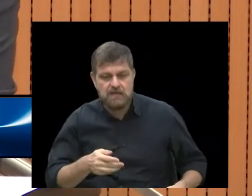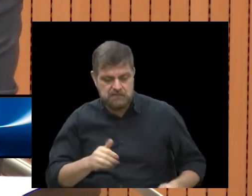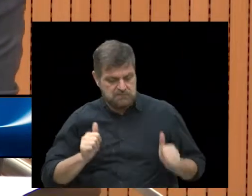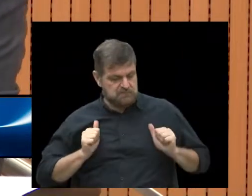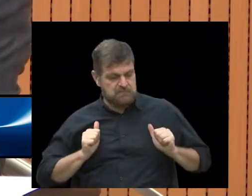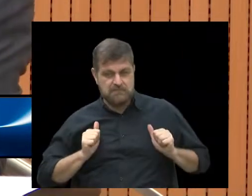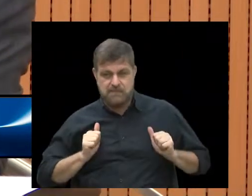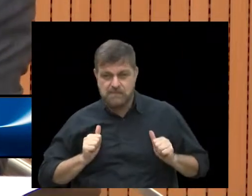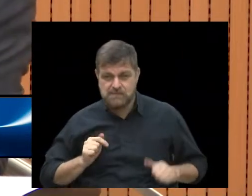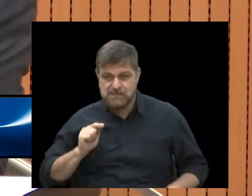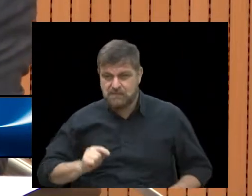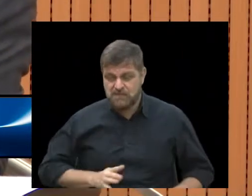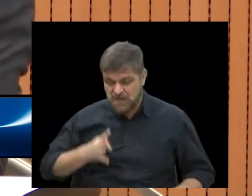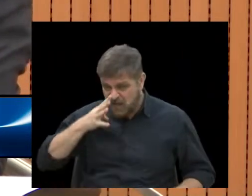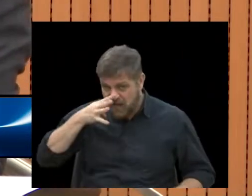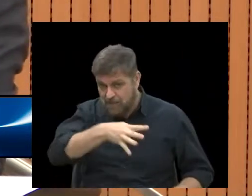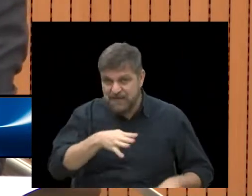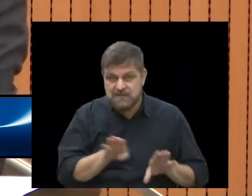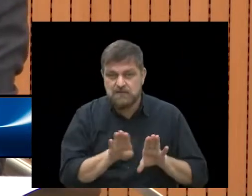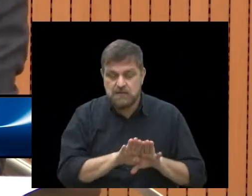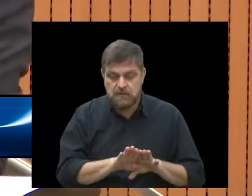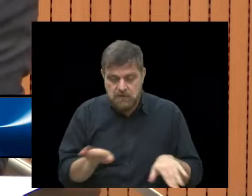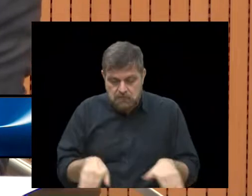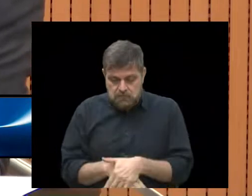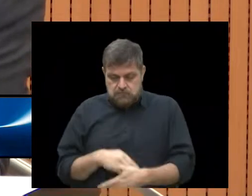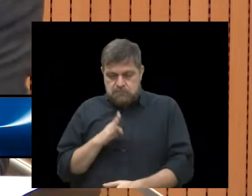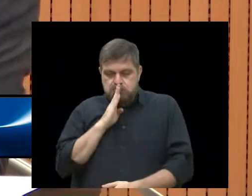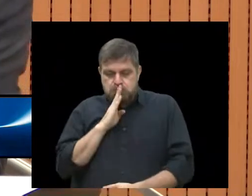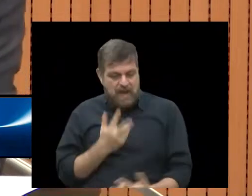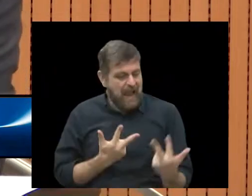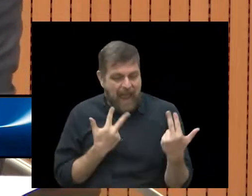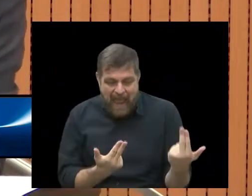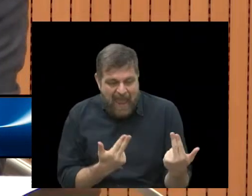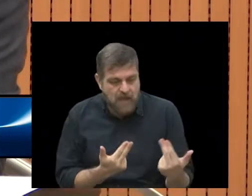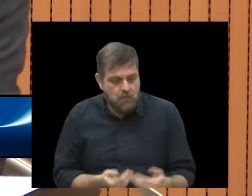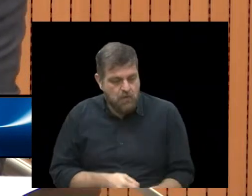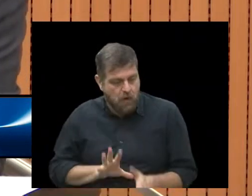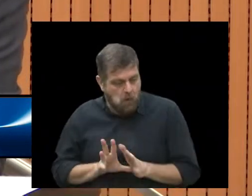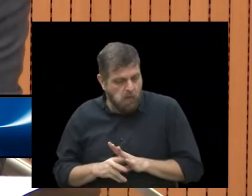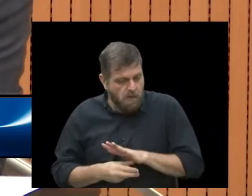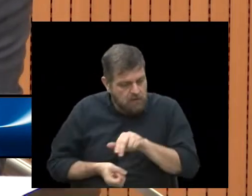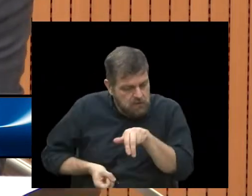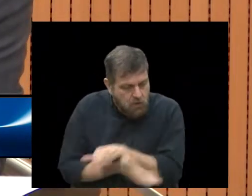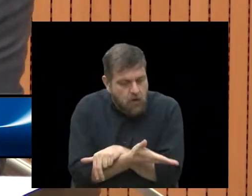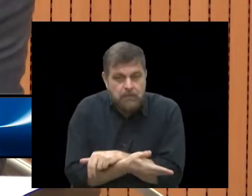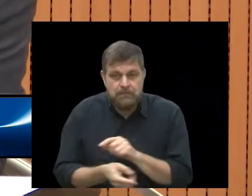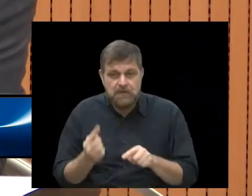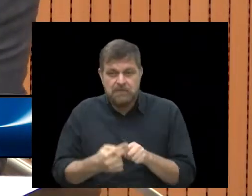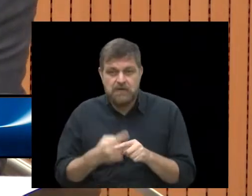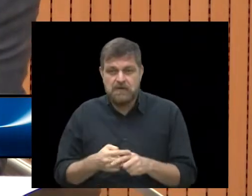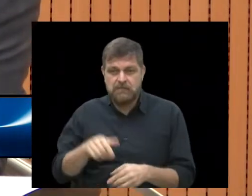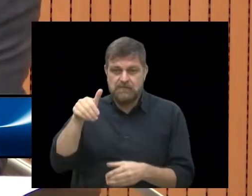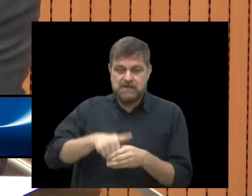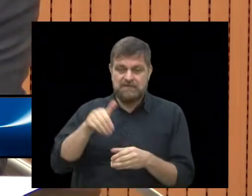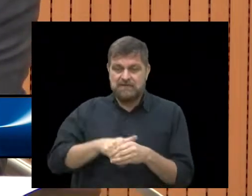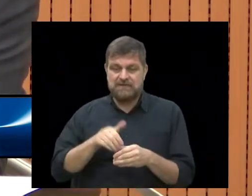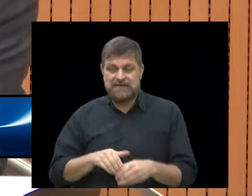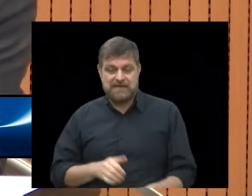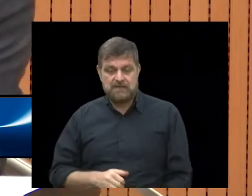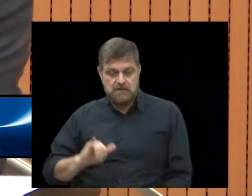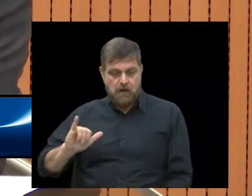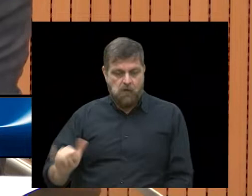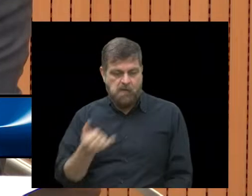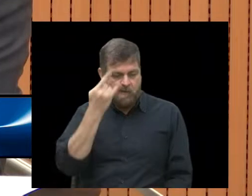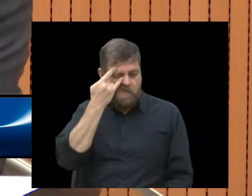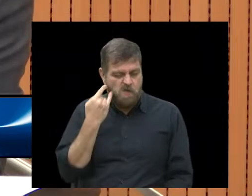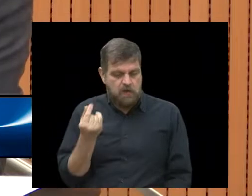Saibam que tanto quem ameaça quanto quem cede à ameaça comete corrupção, porque está vendendo o seu voto em prol de um ganho de vantagem ou